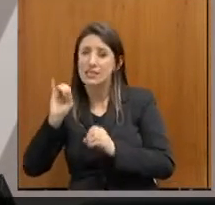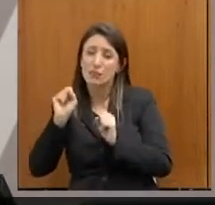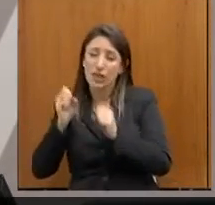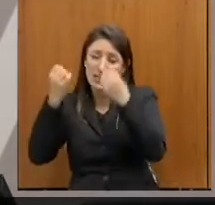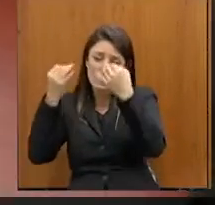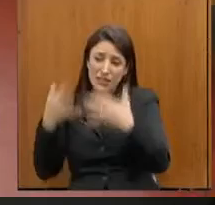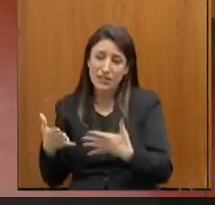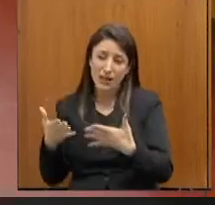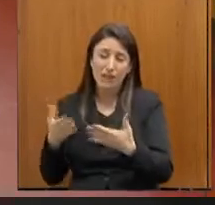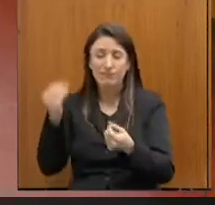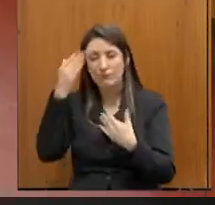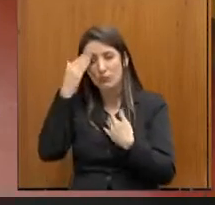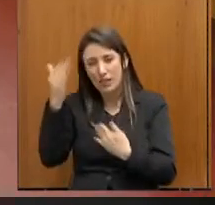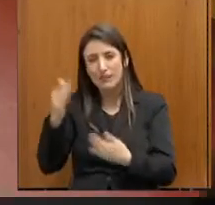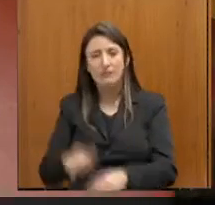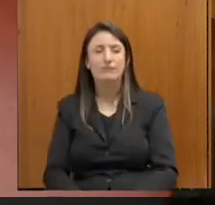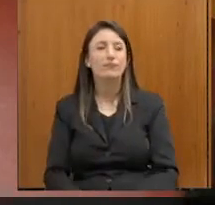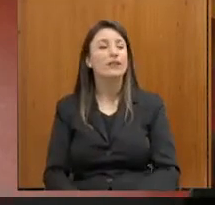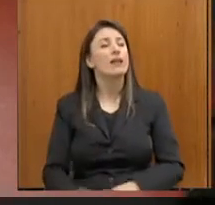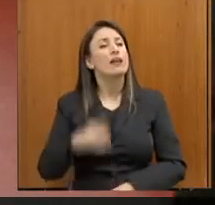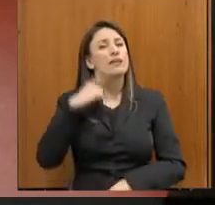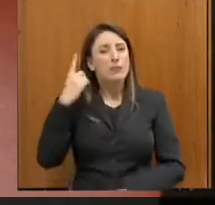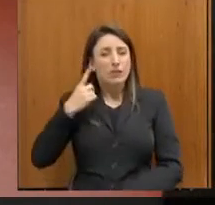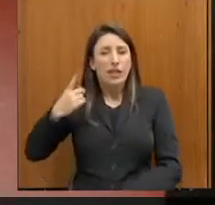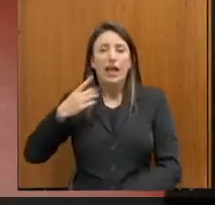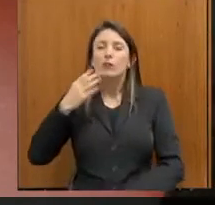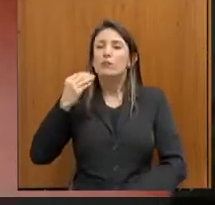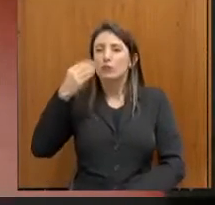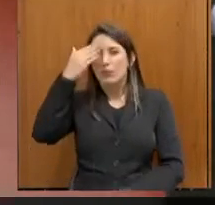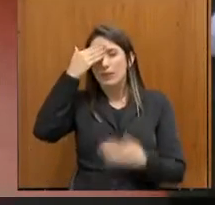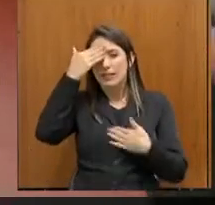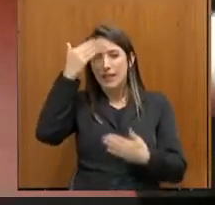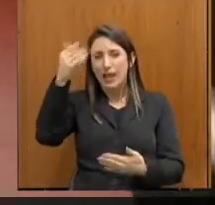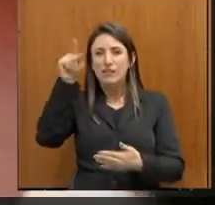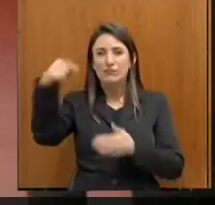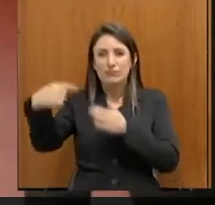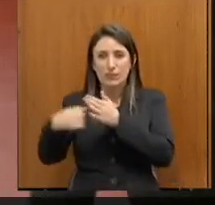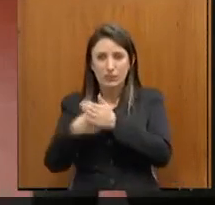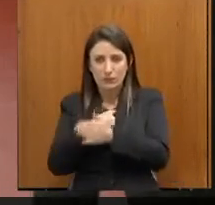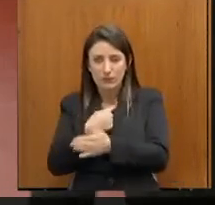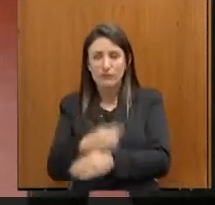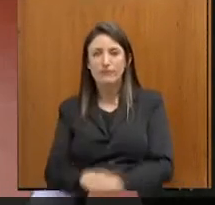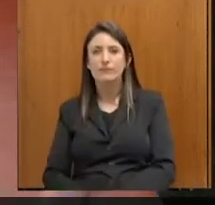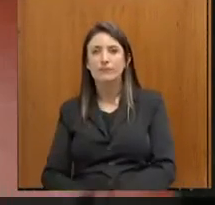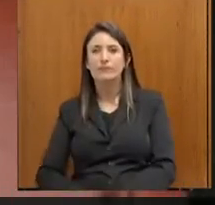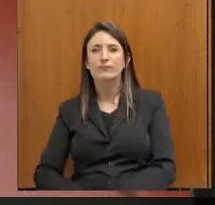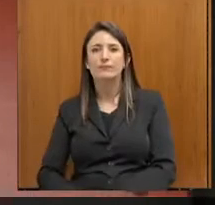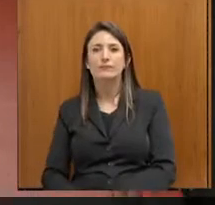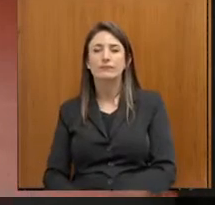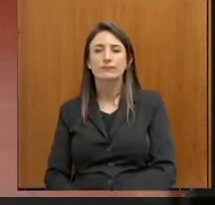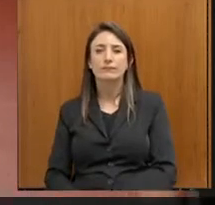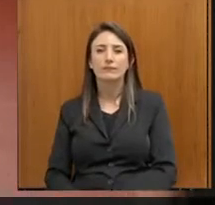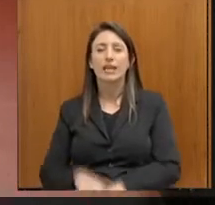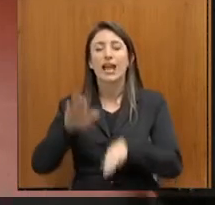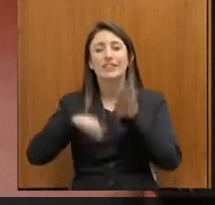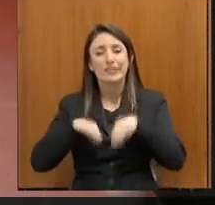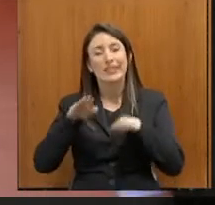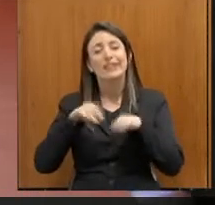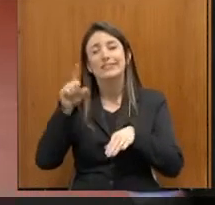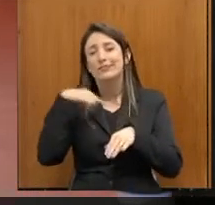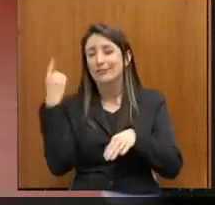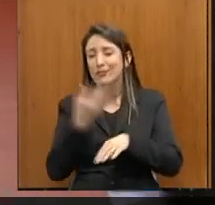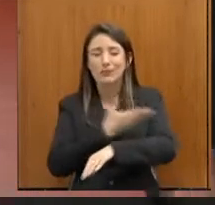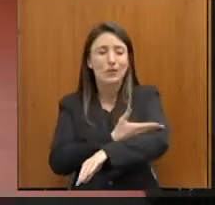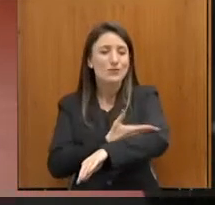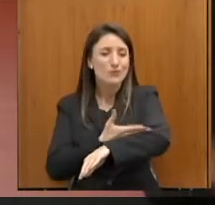e no Deputado Muitíssimo obrigado da sua pergunta peço aí a gente a gente se acostuma de Fato